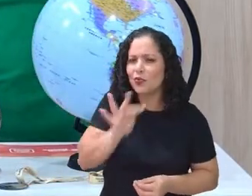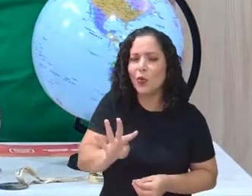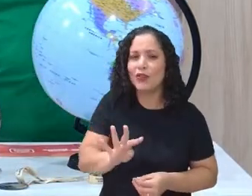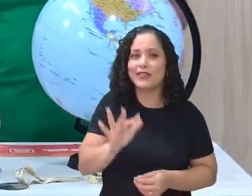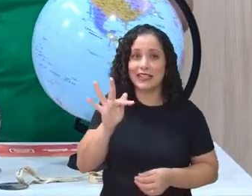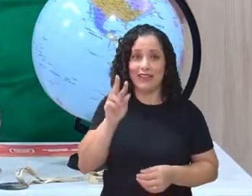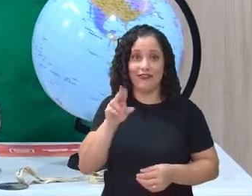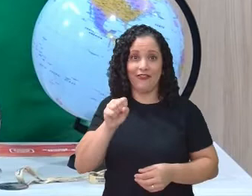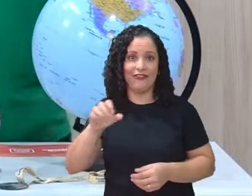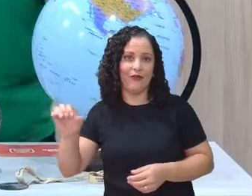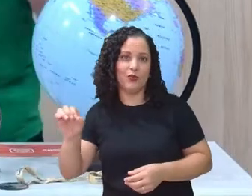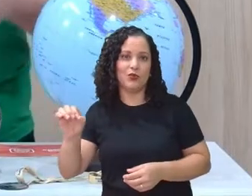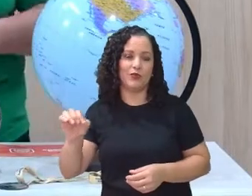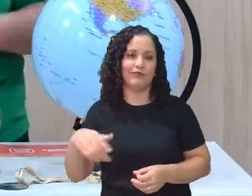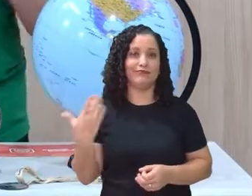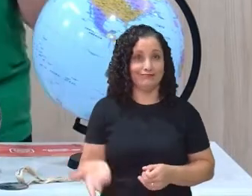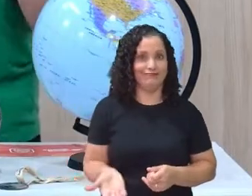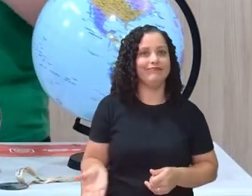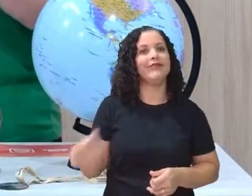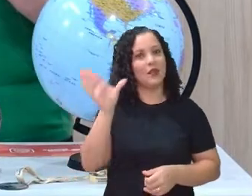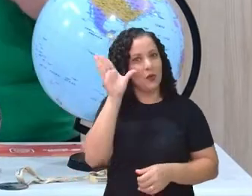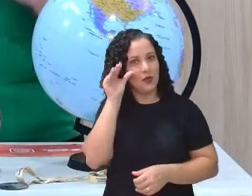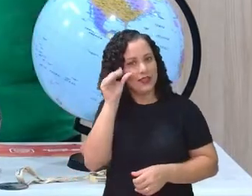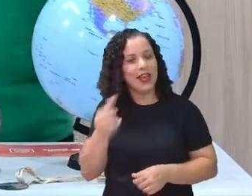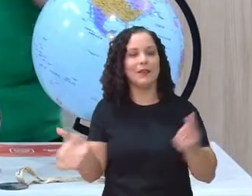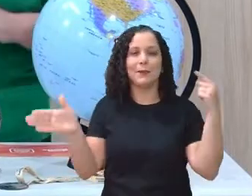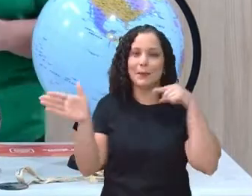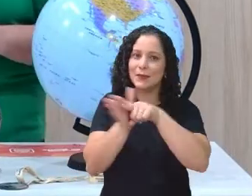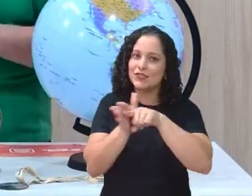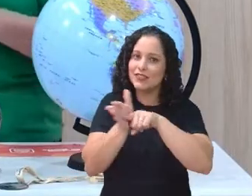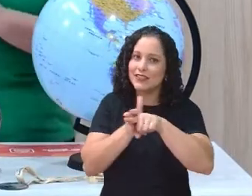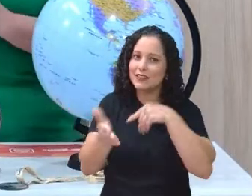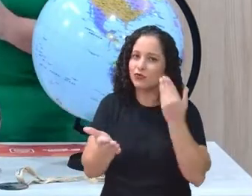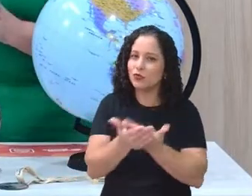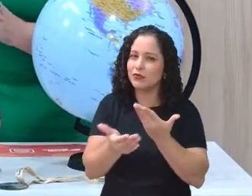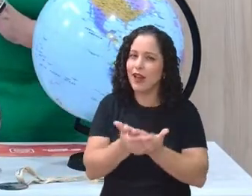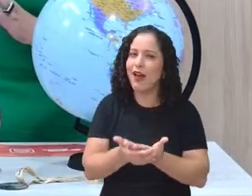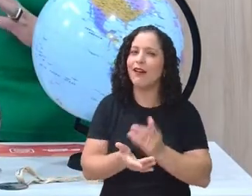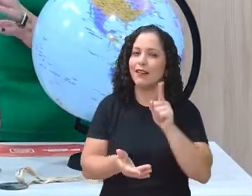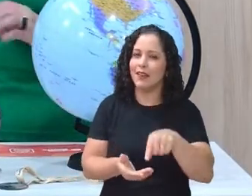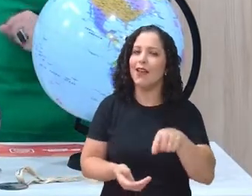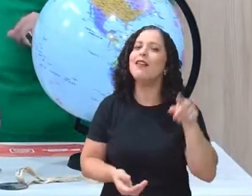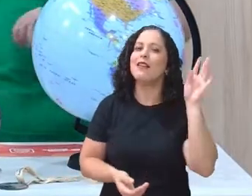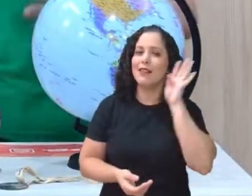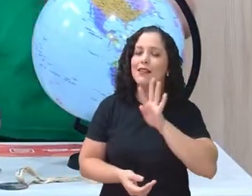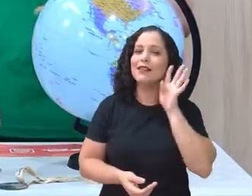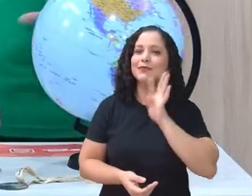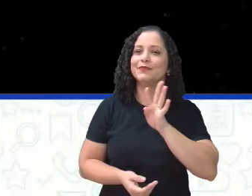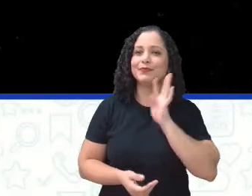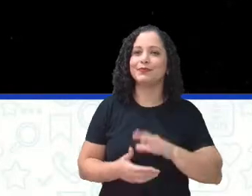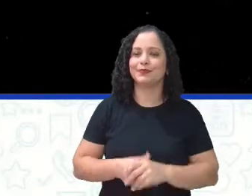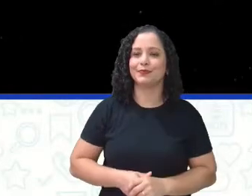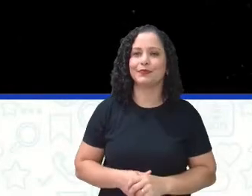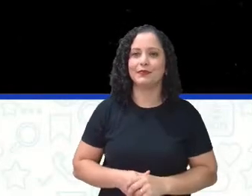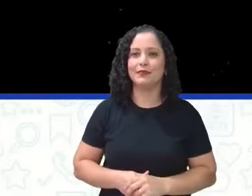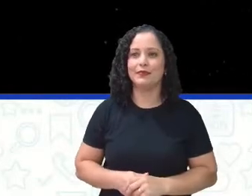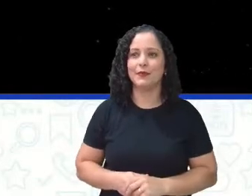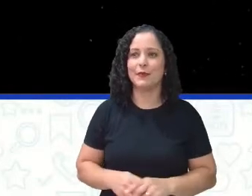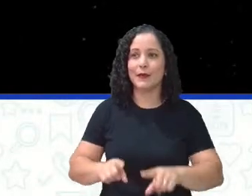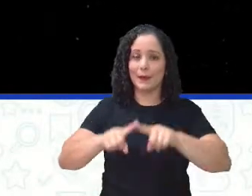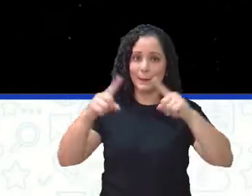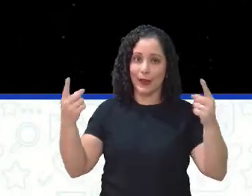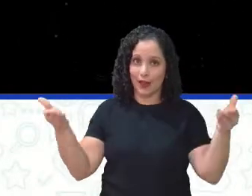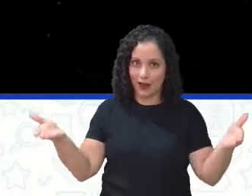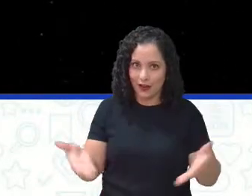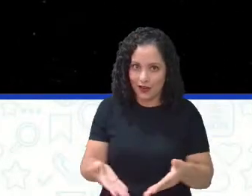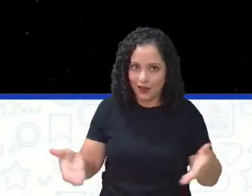né, gente? Então, pesquisa mais, estuda aí sobre fuso horário, que é bem interessante. Mas agora, eu